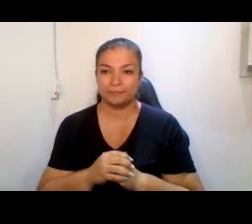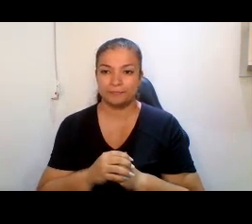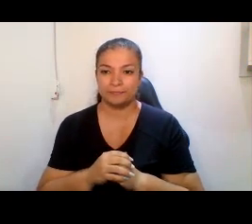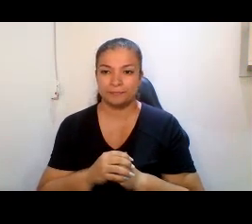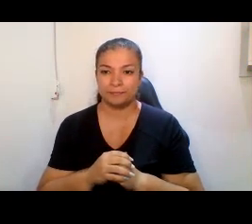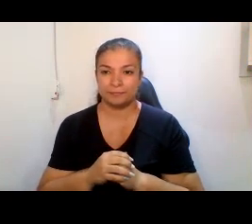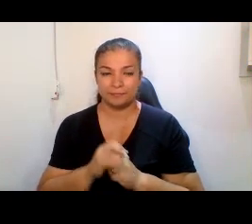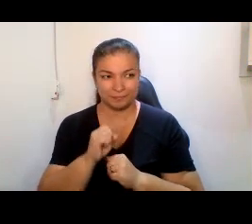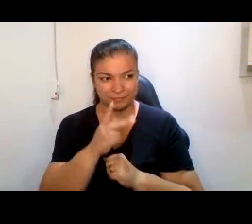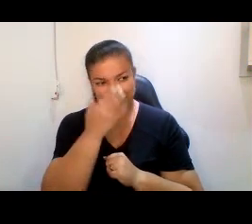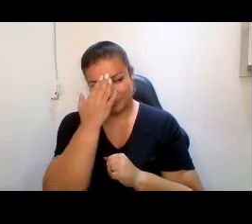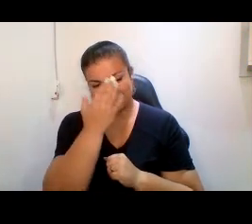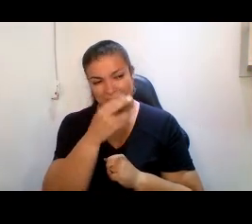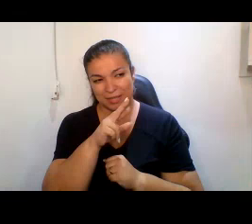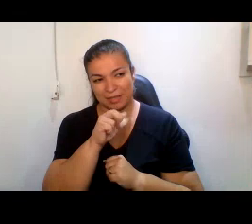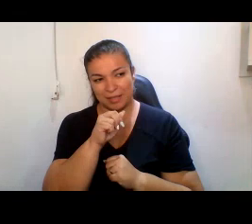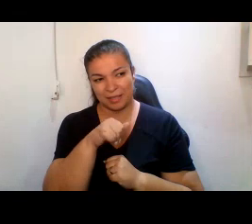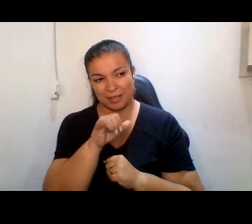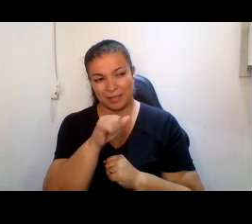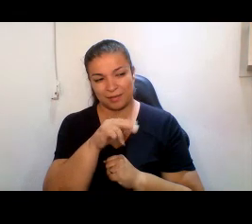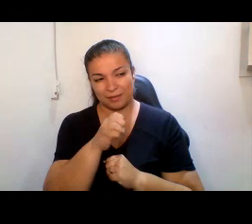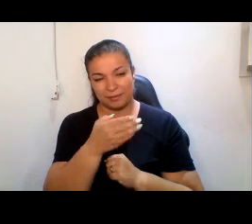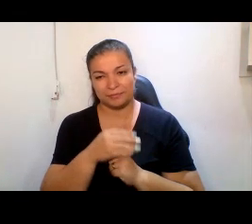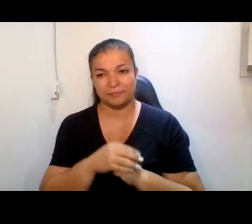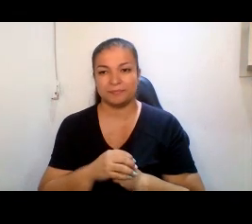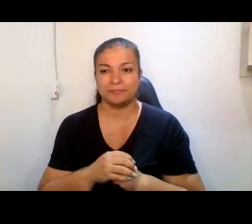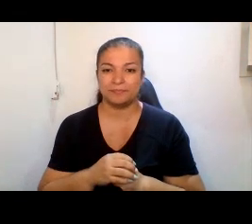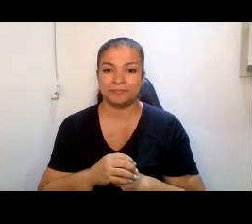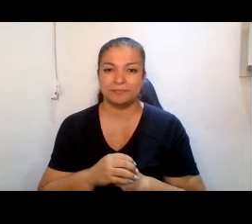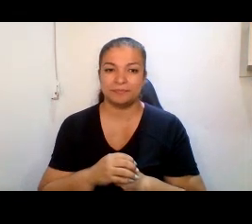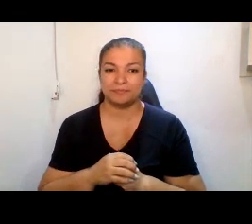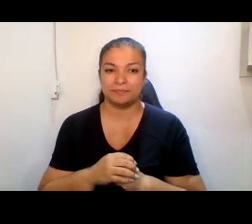Obrigada, viu, Rayane? Eu que agradeço.